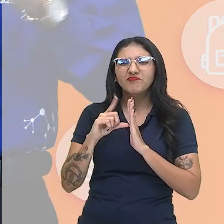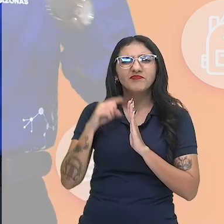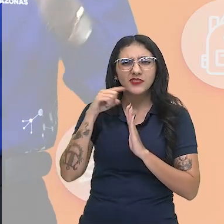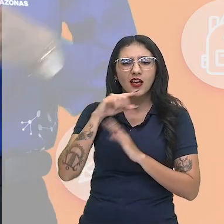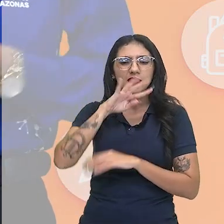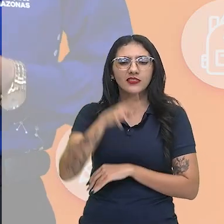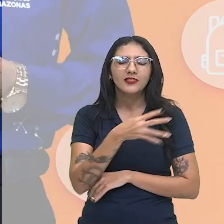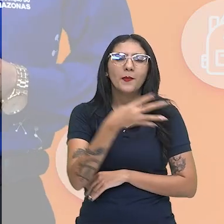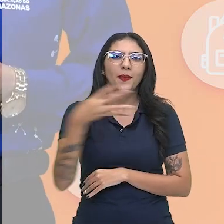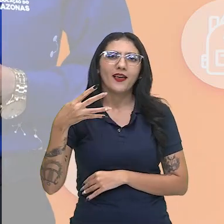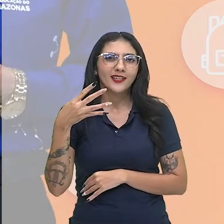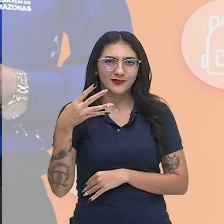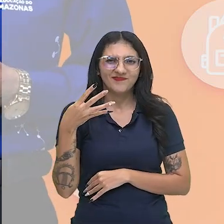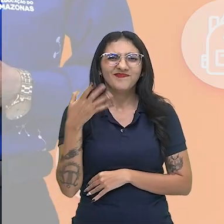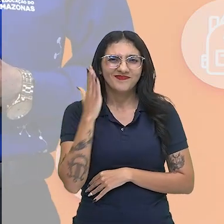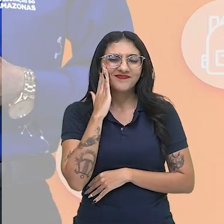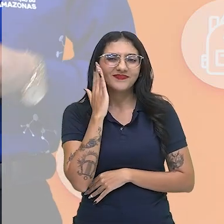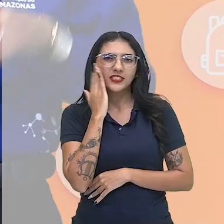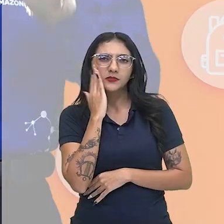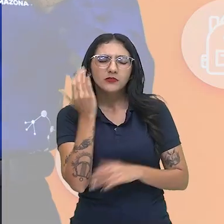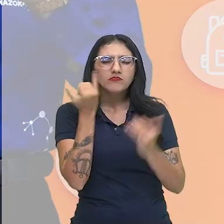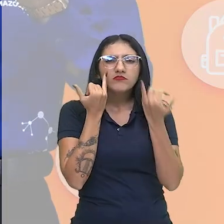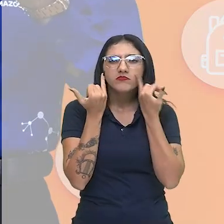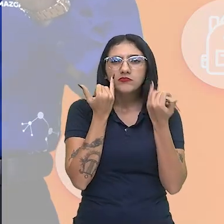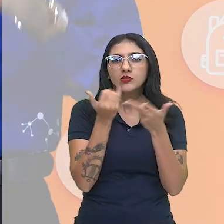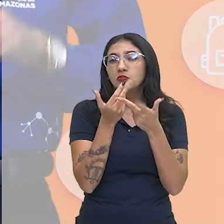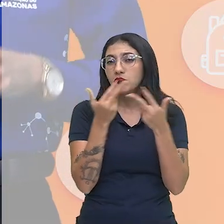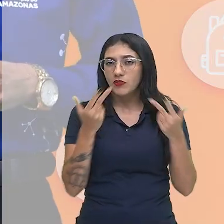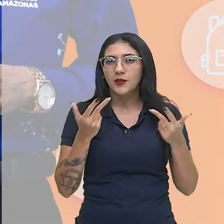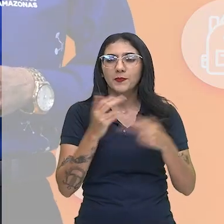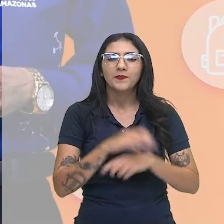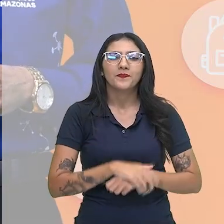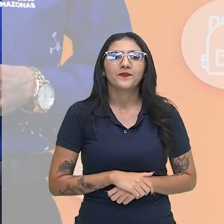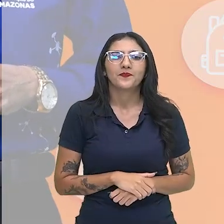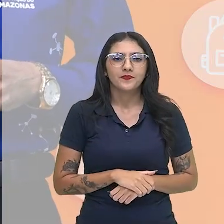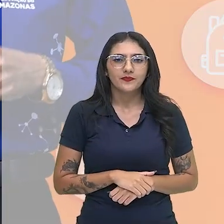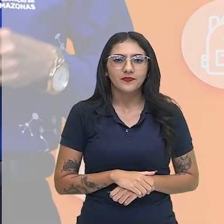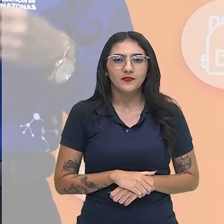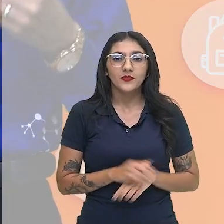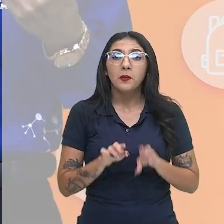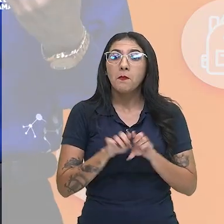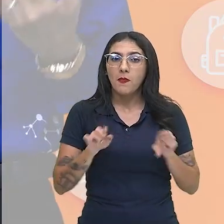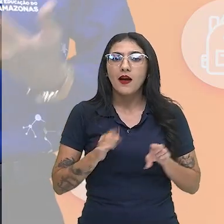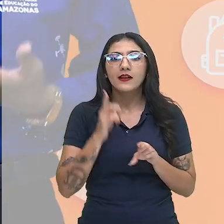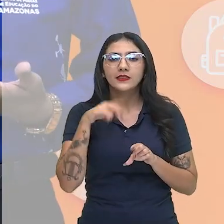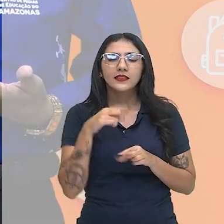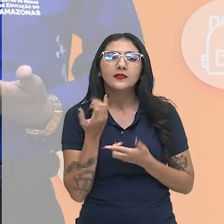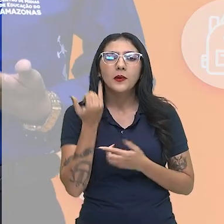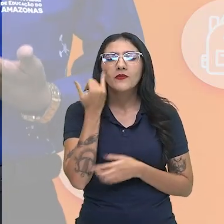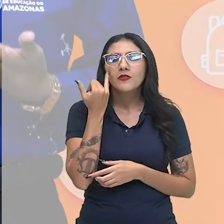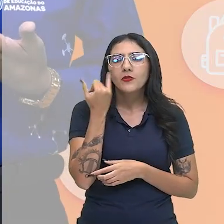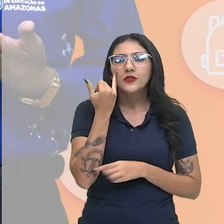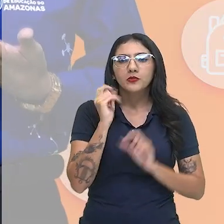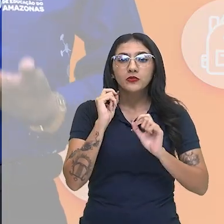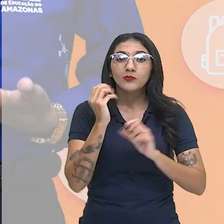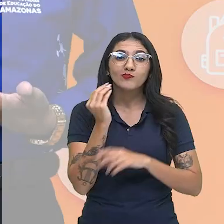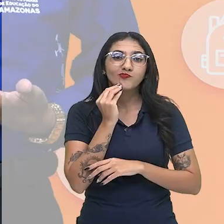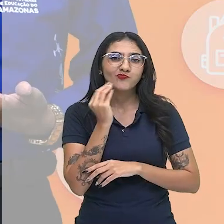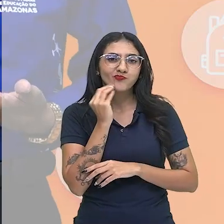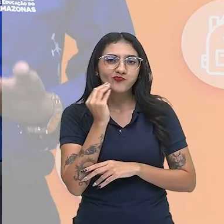se os alunos estão deixando a escola. Porém, também apresenta oportunidade